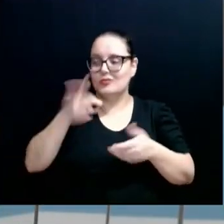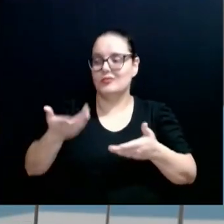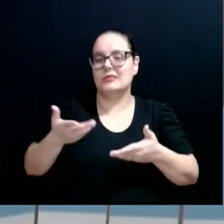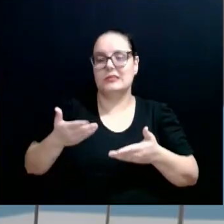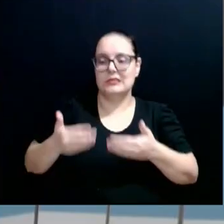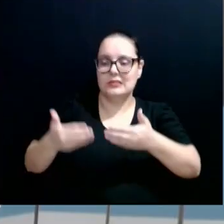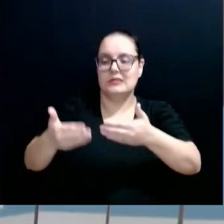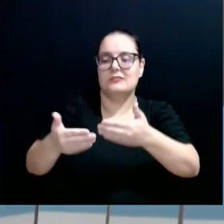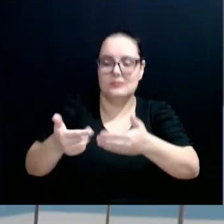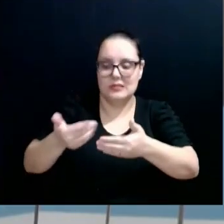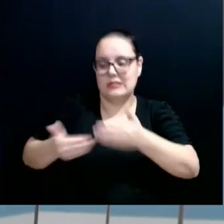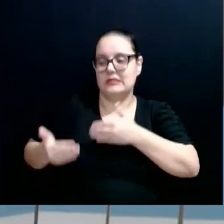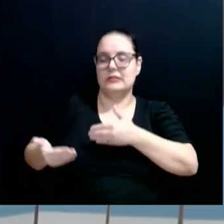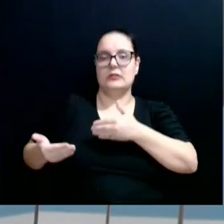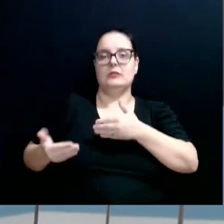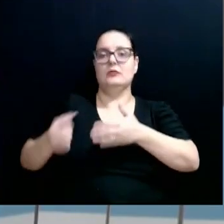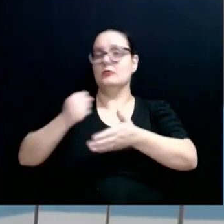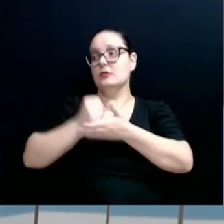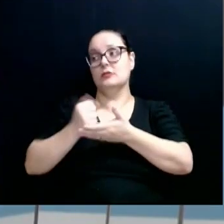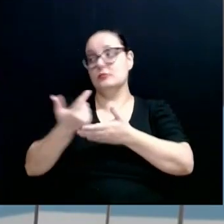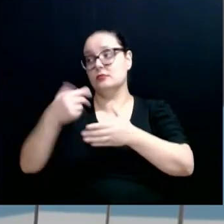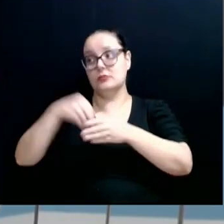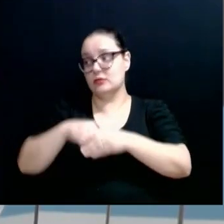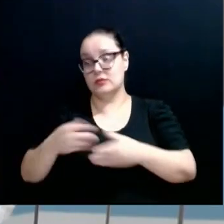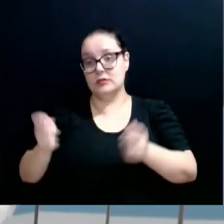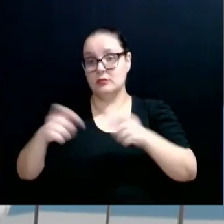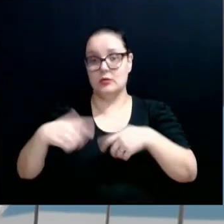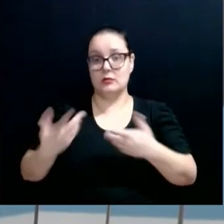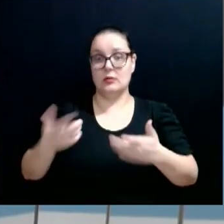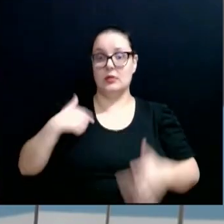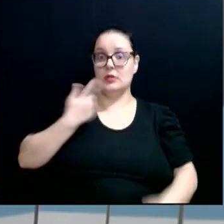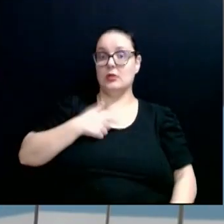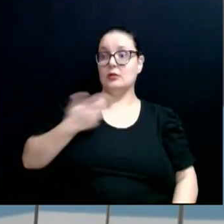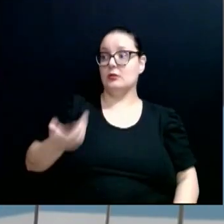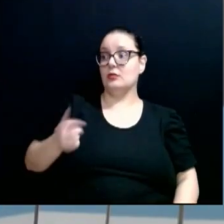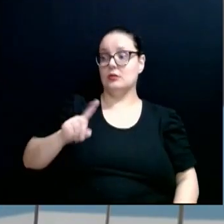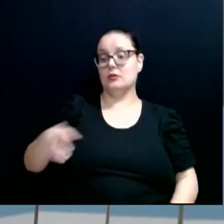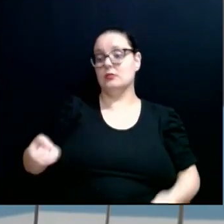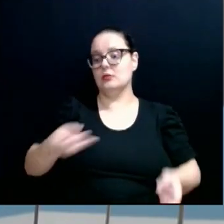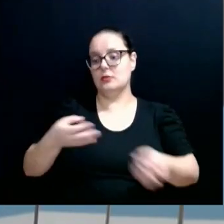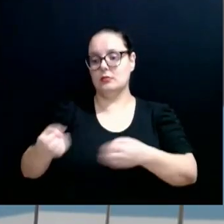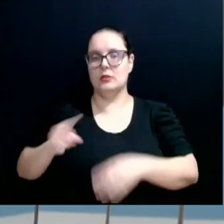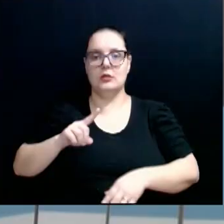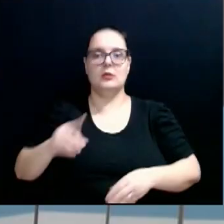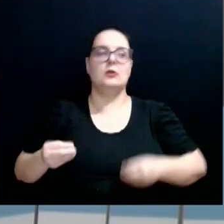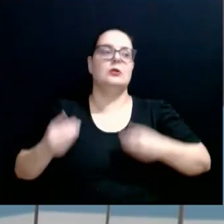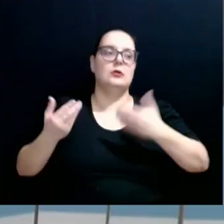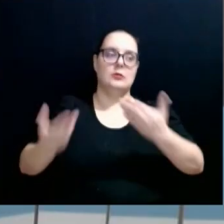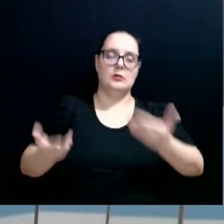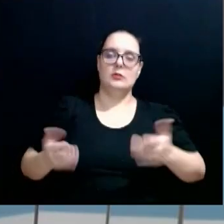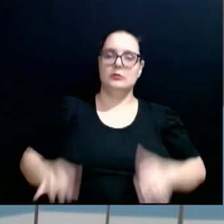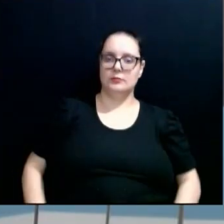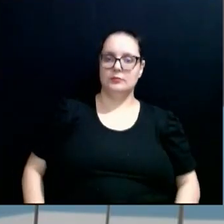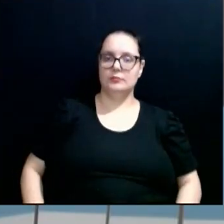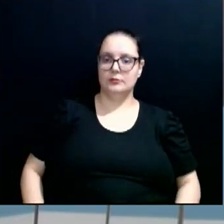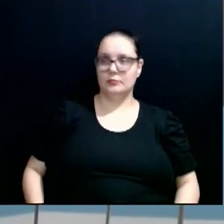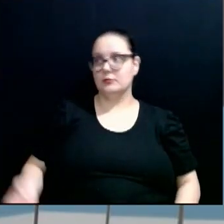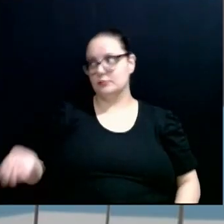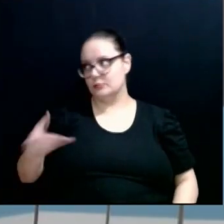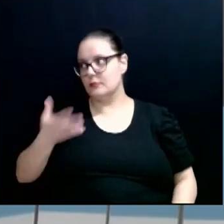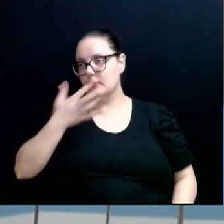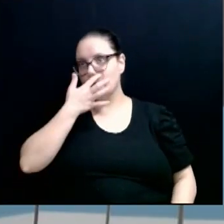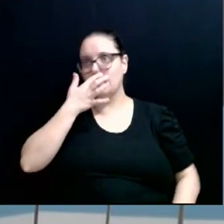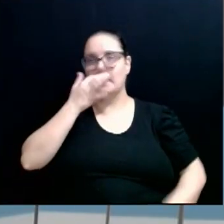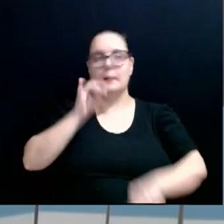não prevê essa possibilidade, e aí a gente acaba não inovando e não trazendo novas ferramentas.